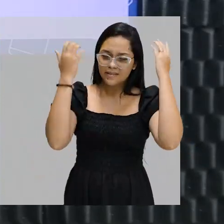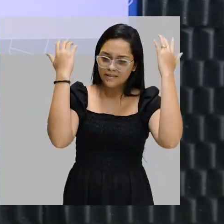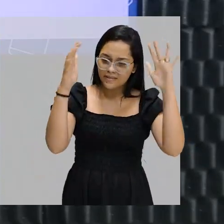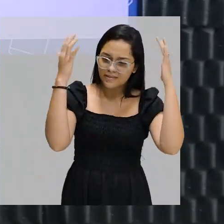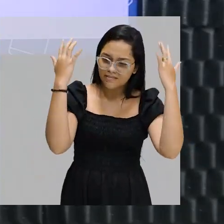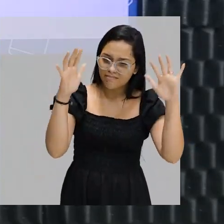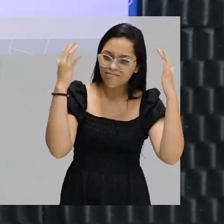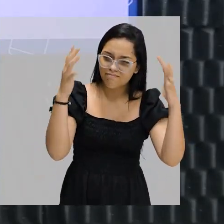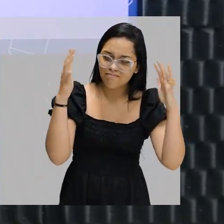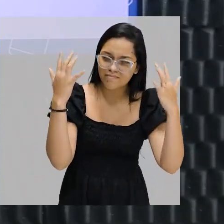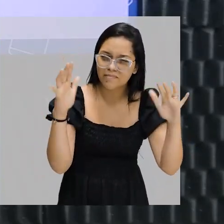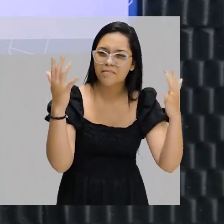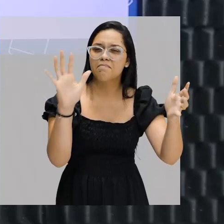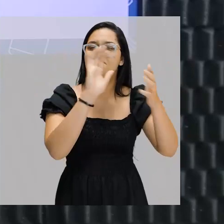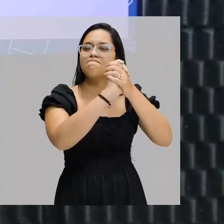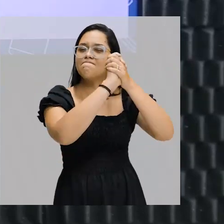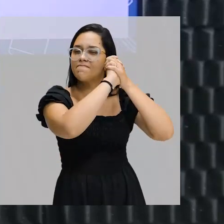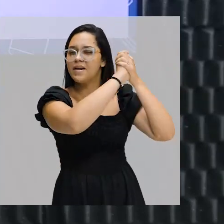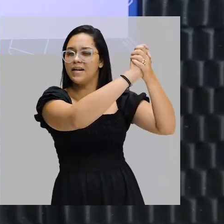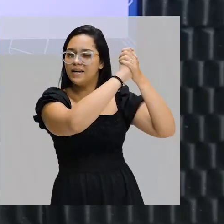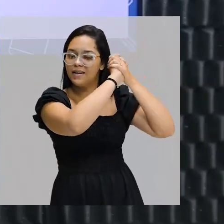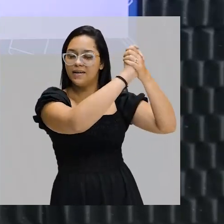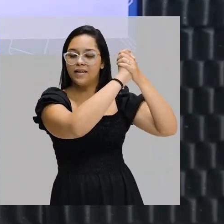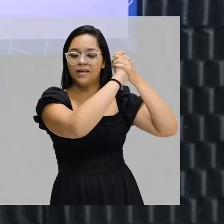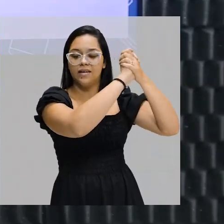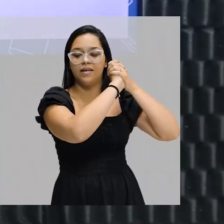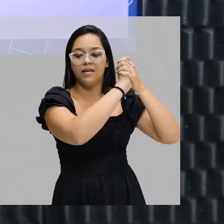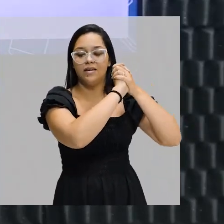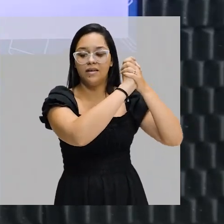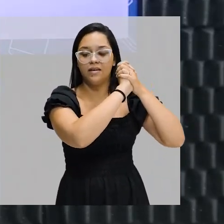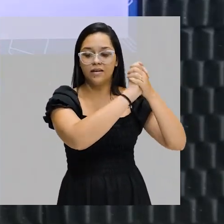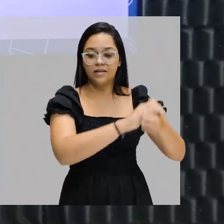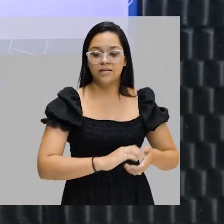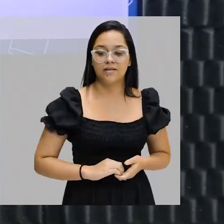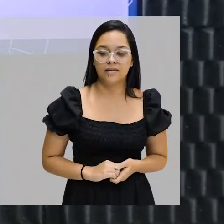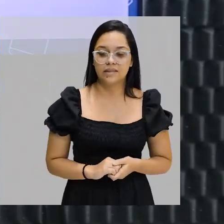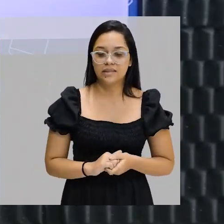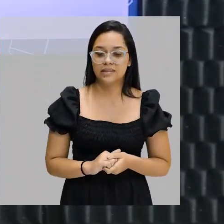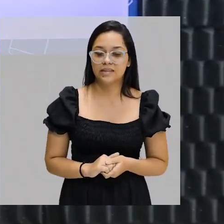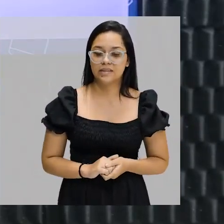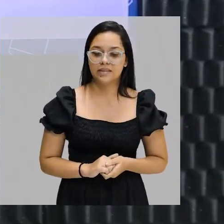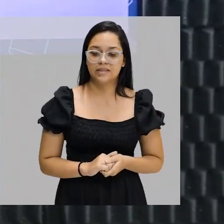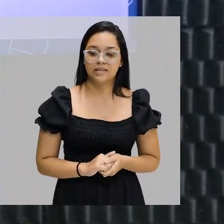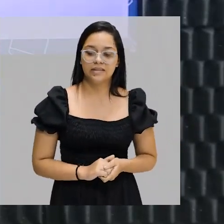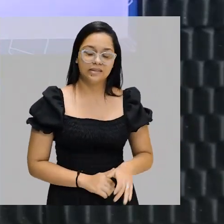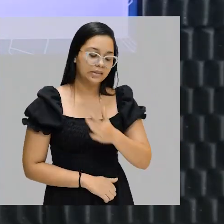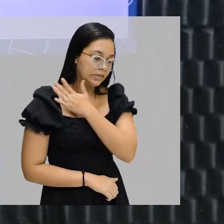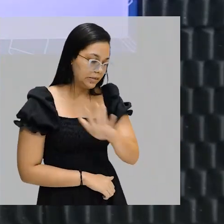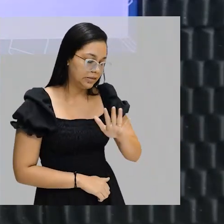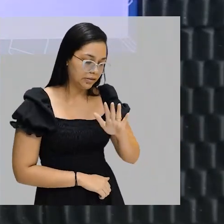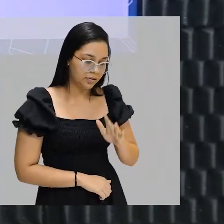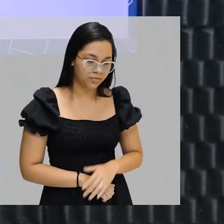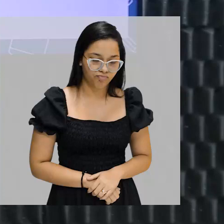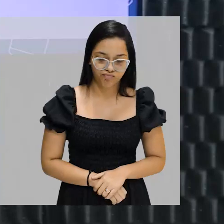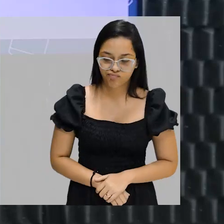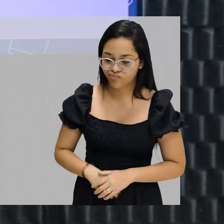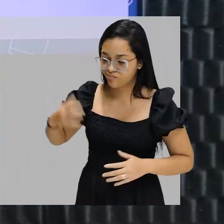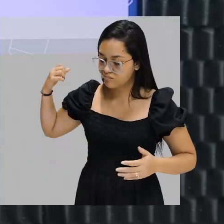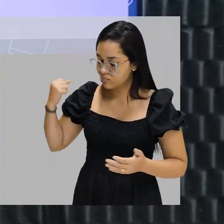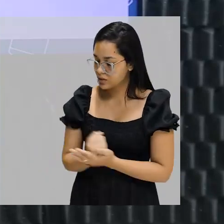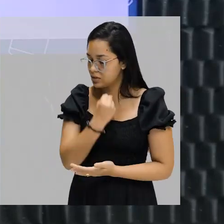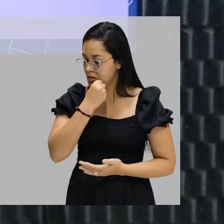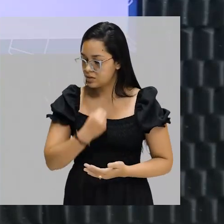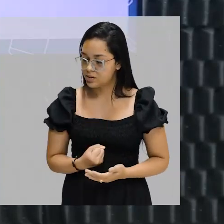bem parabéns então a versão ao contrário droga não deu